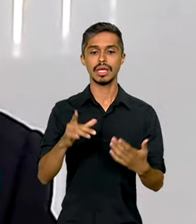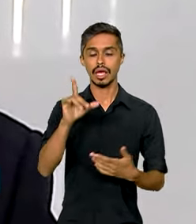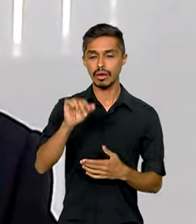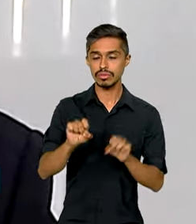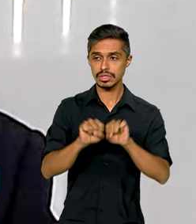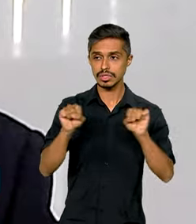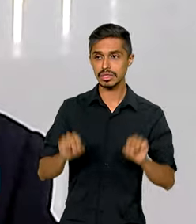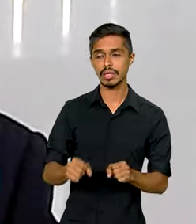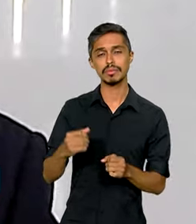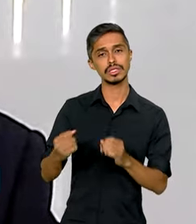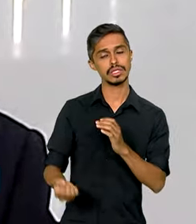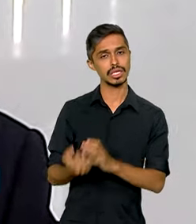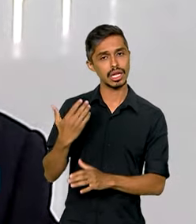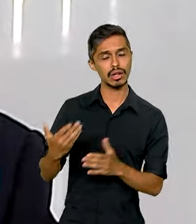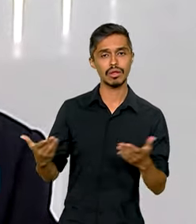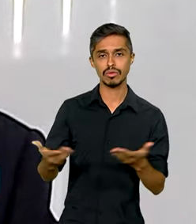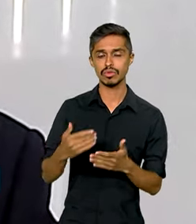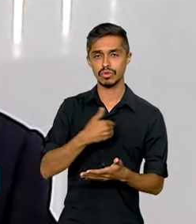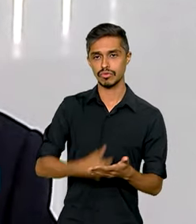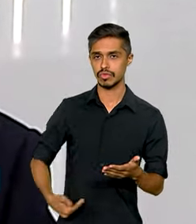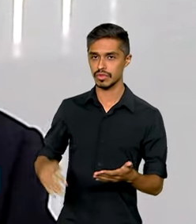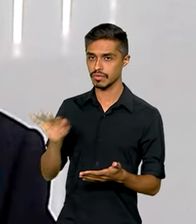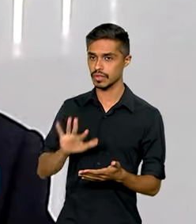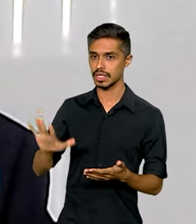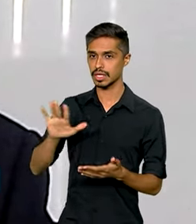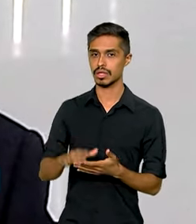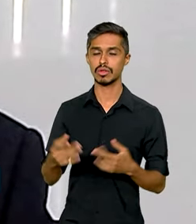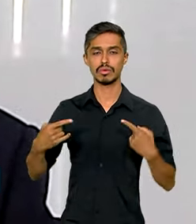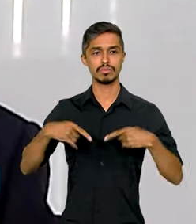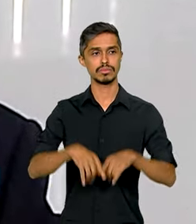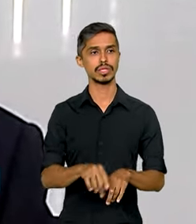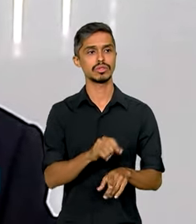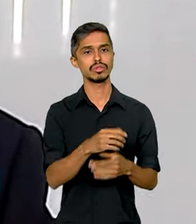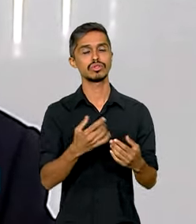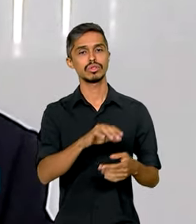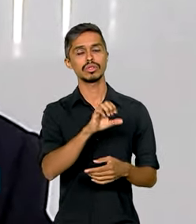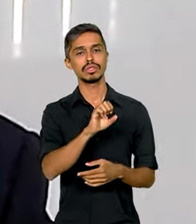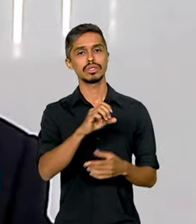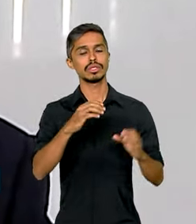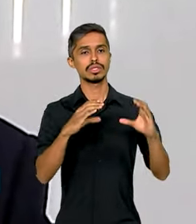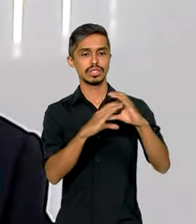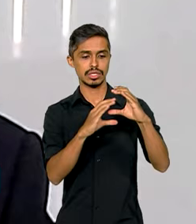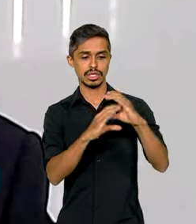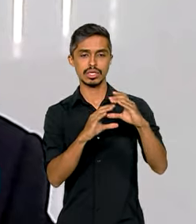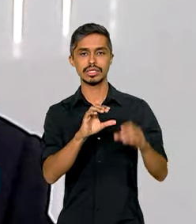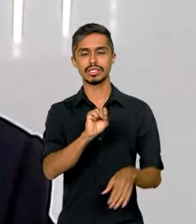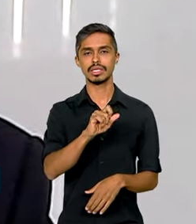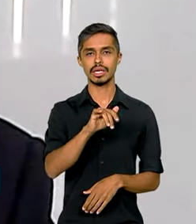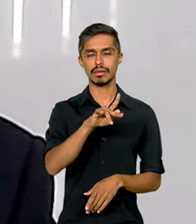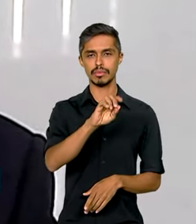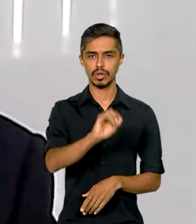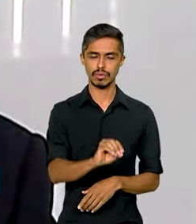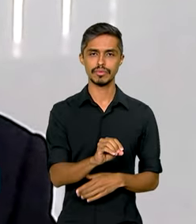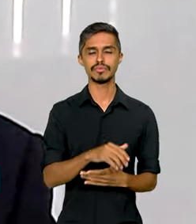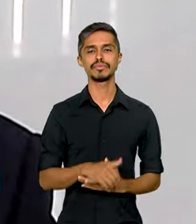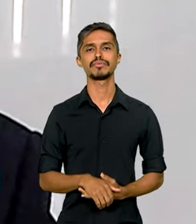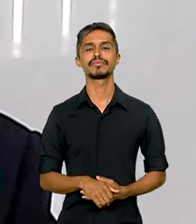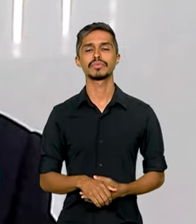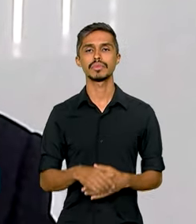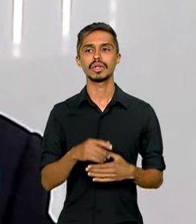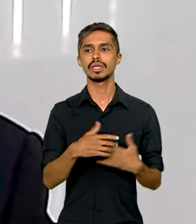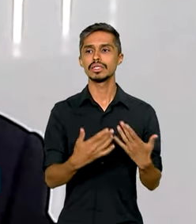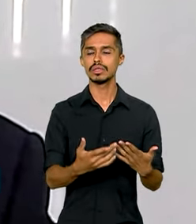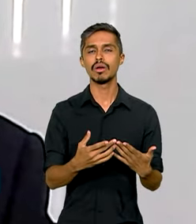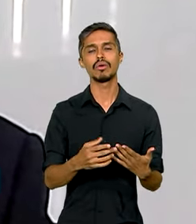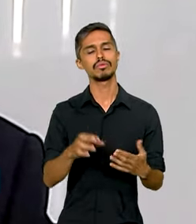um sistema que tá sendo desenvolvido pelo Governo Federal né em parceria com o serp que é uma empresa do do próprio governo federal eh